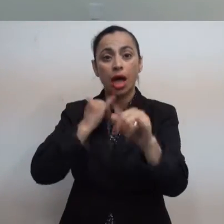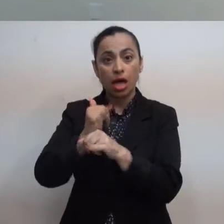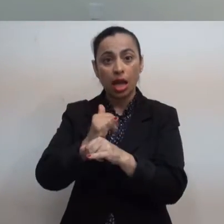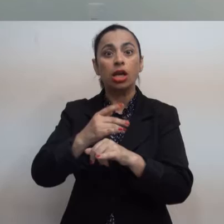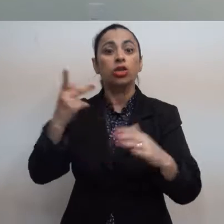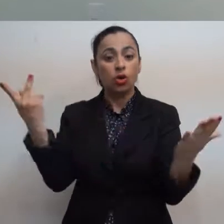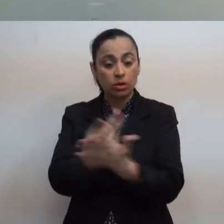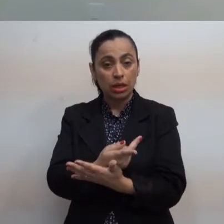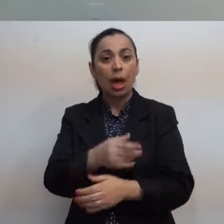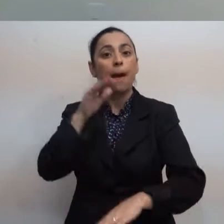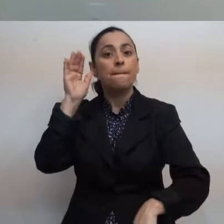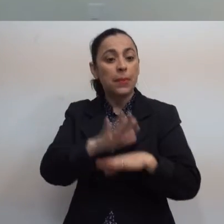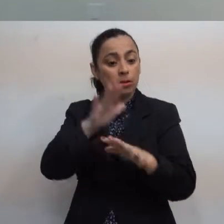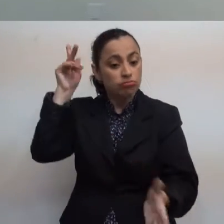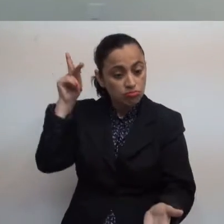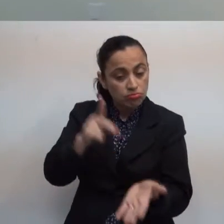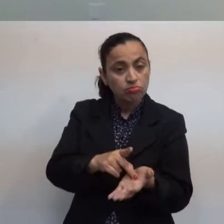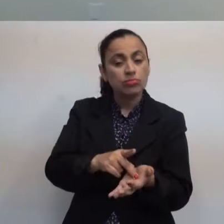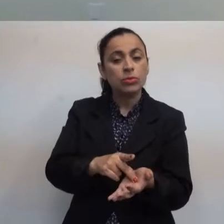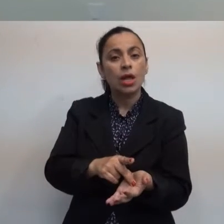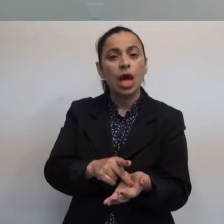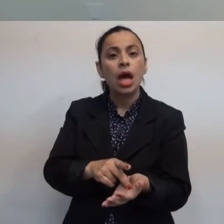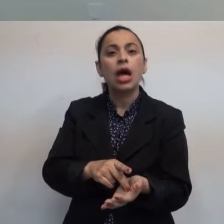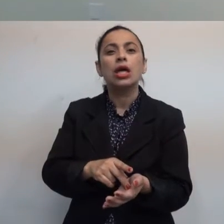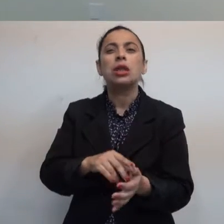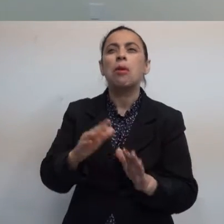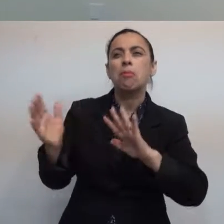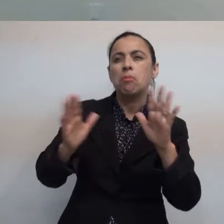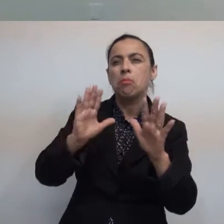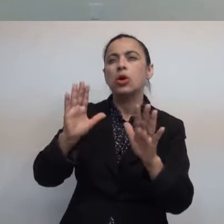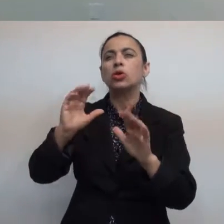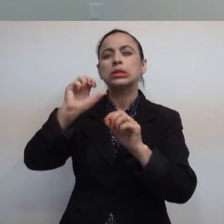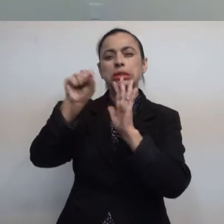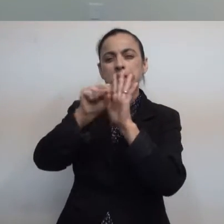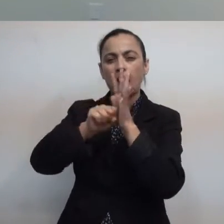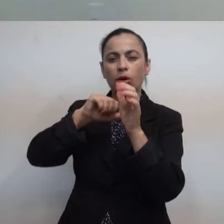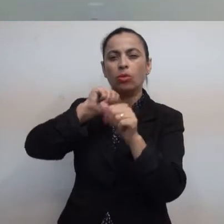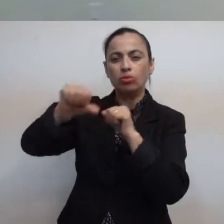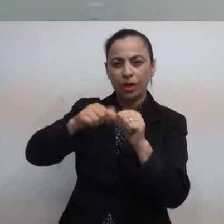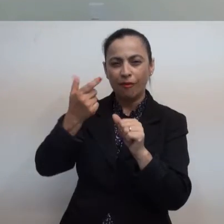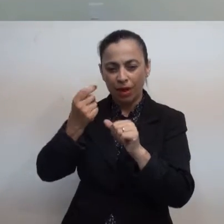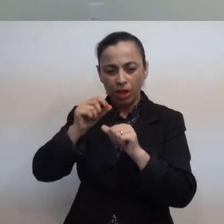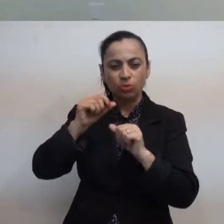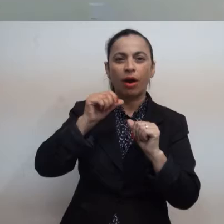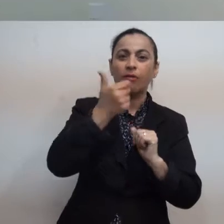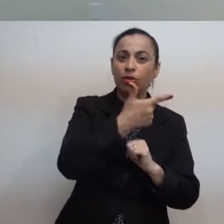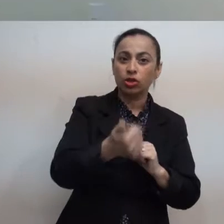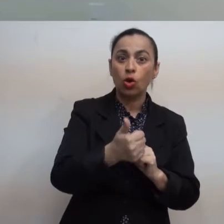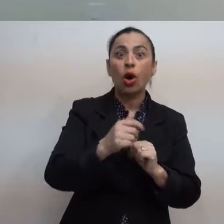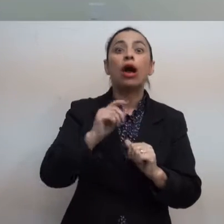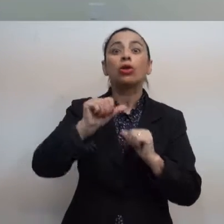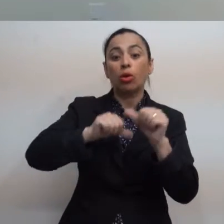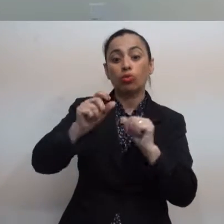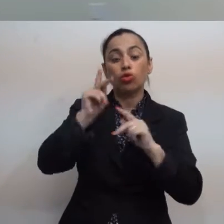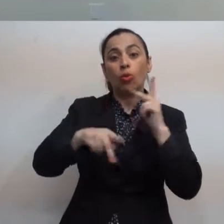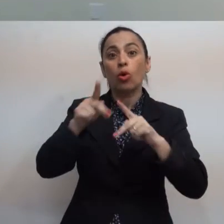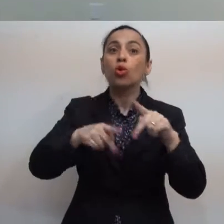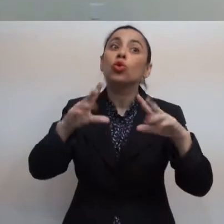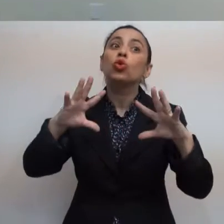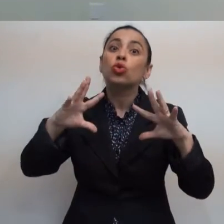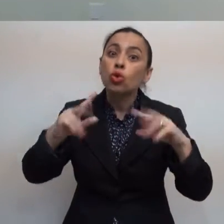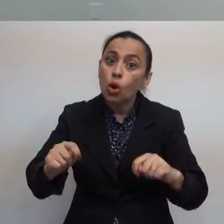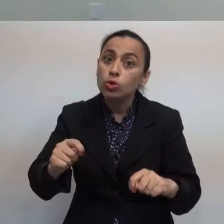da internet, quando ela se torna efetivamente, ali na virada do século, que ela se torna popular,